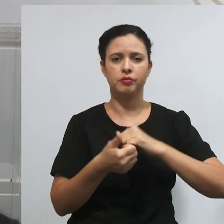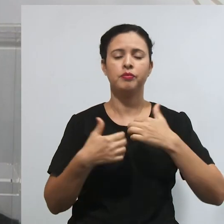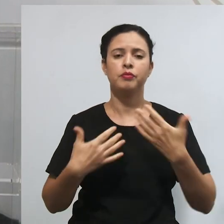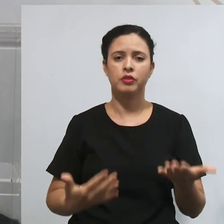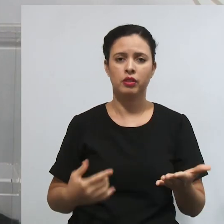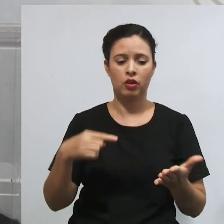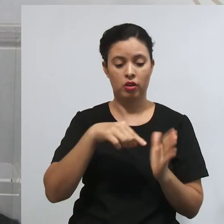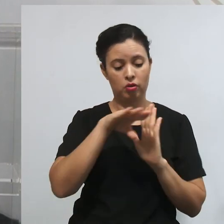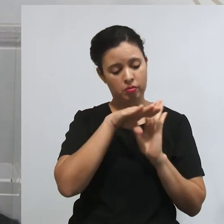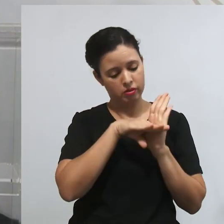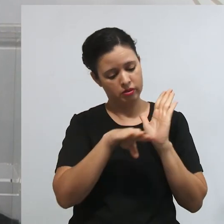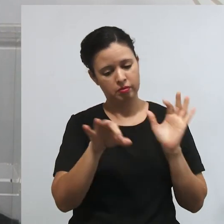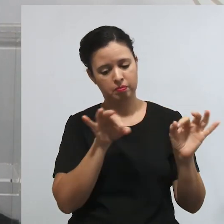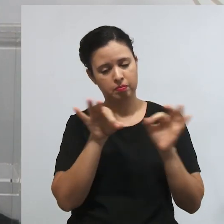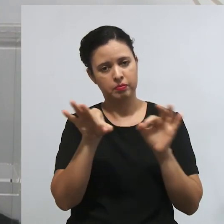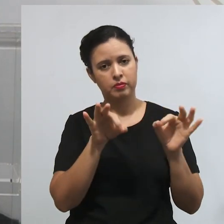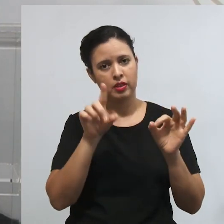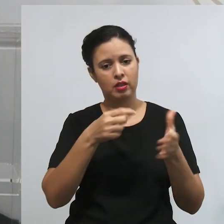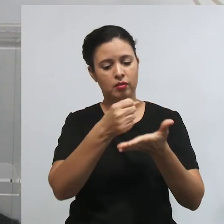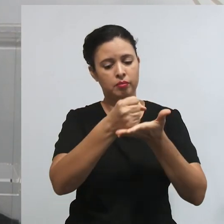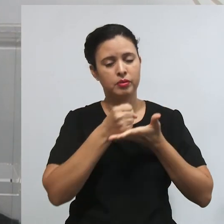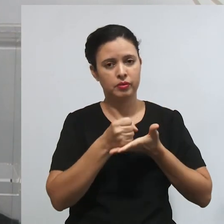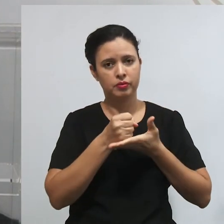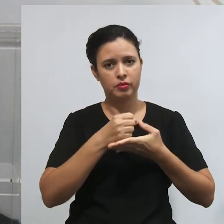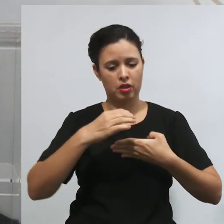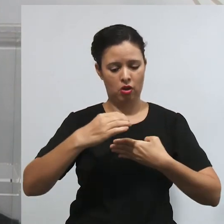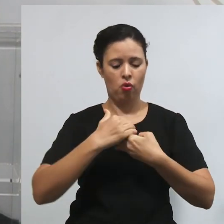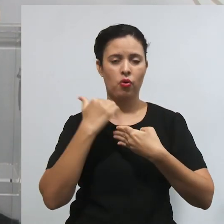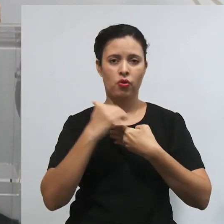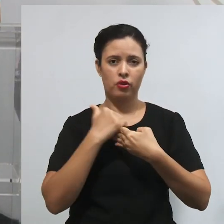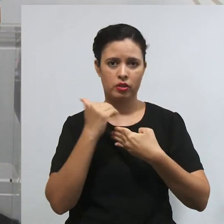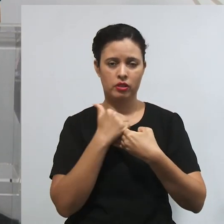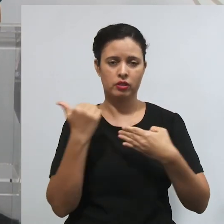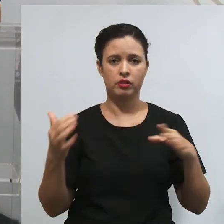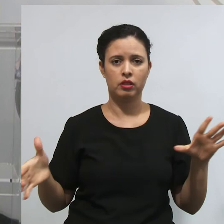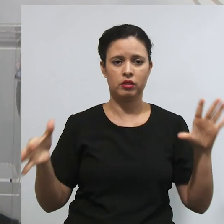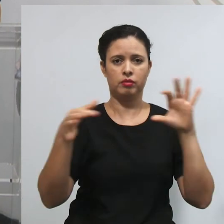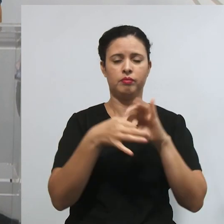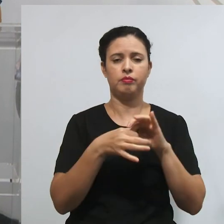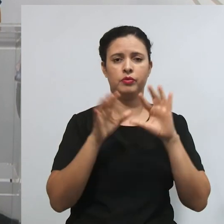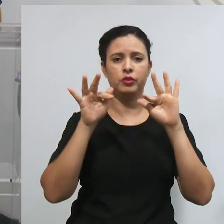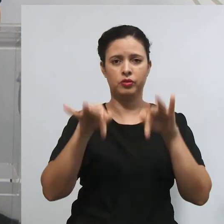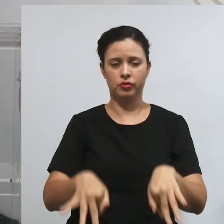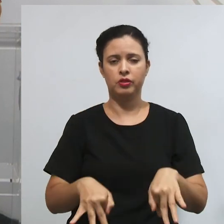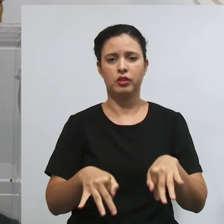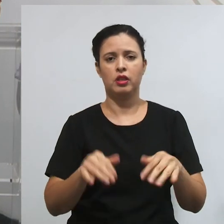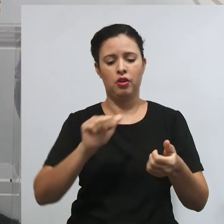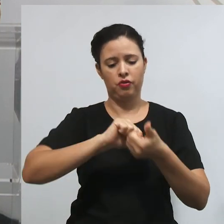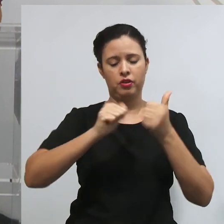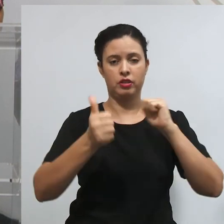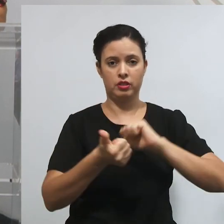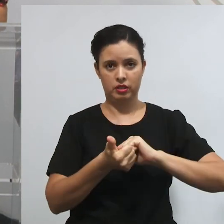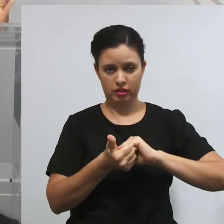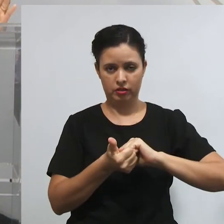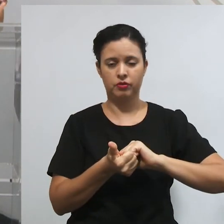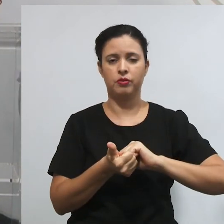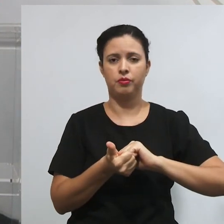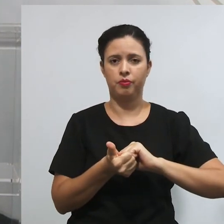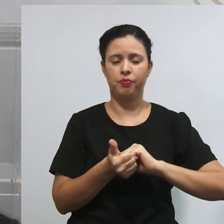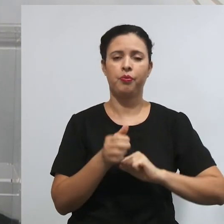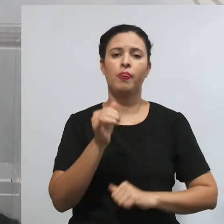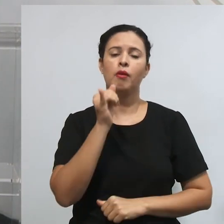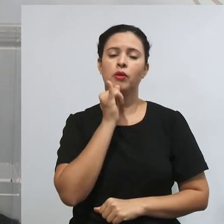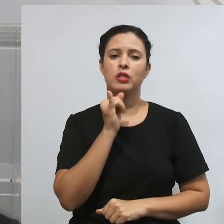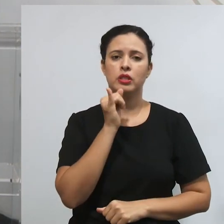orientação, esse ponto inicial, o guia de orientação, se interliga com o final, que ele tem que ser flexível. O guia não quer dizer